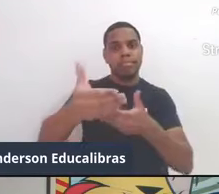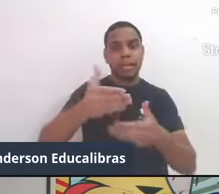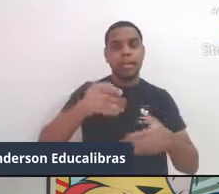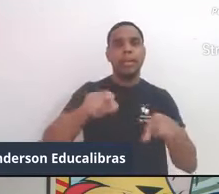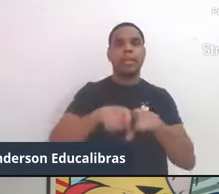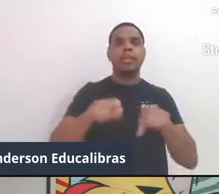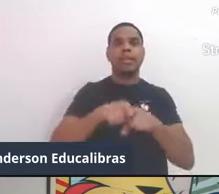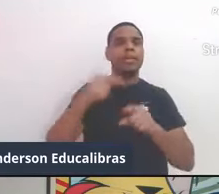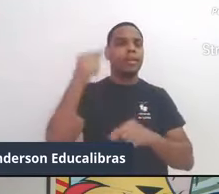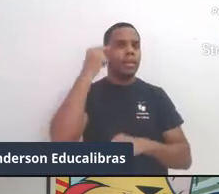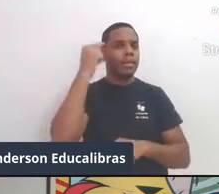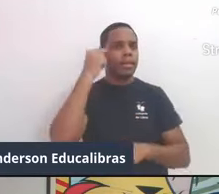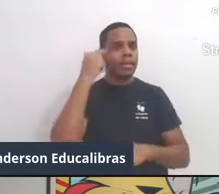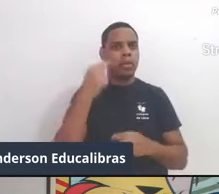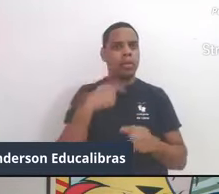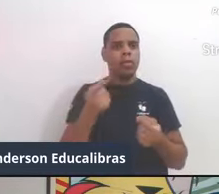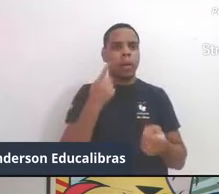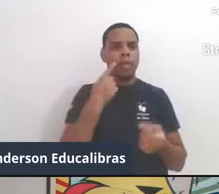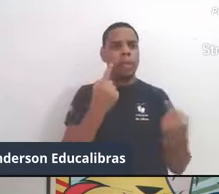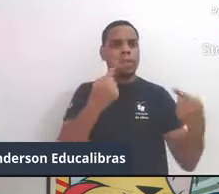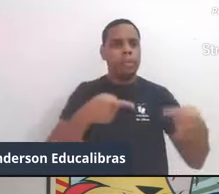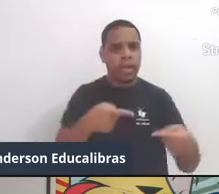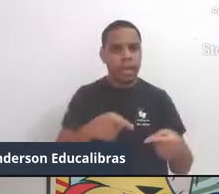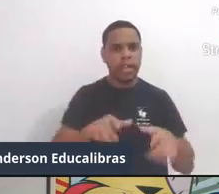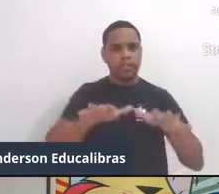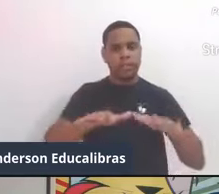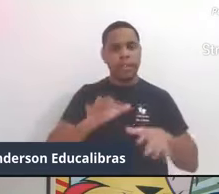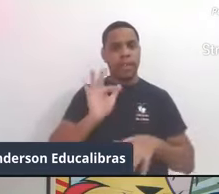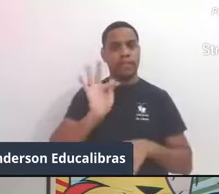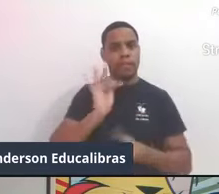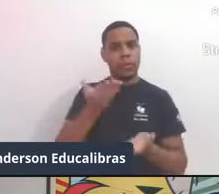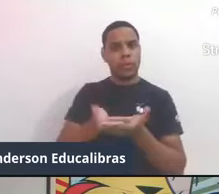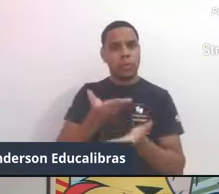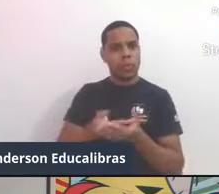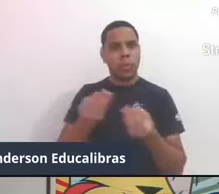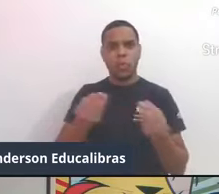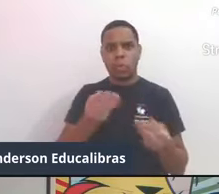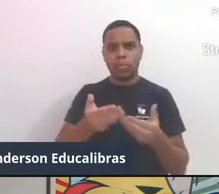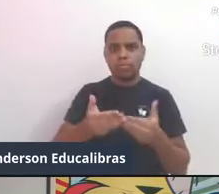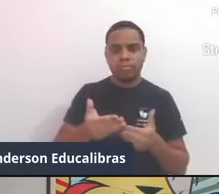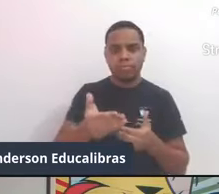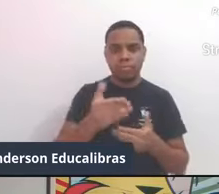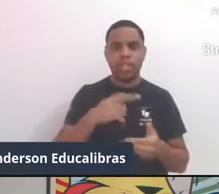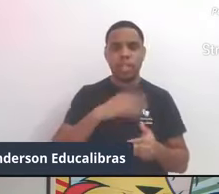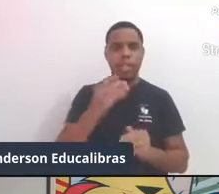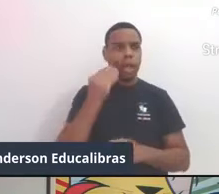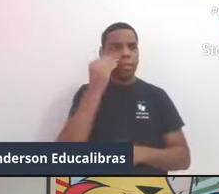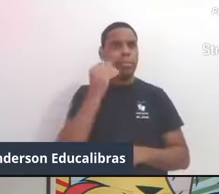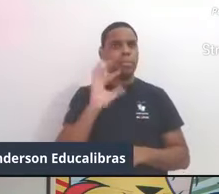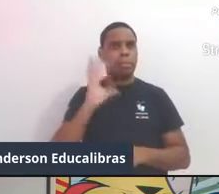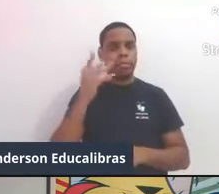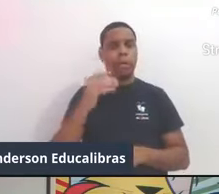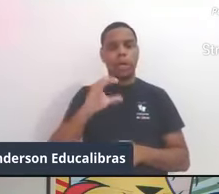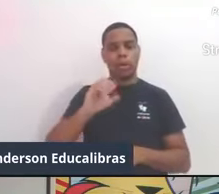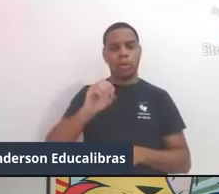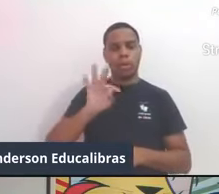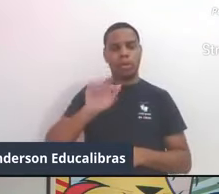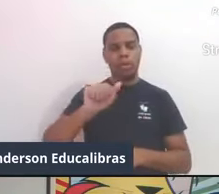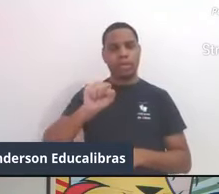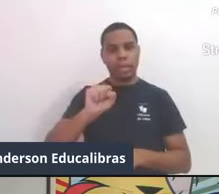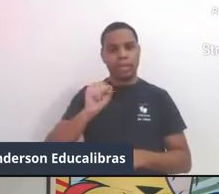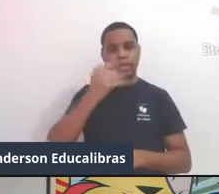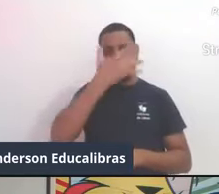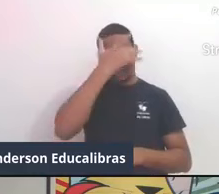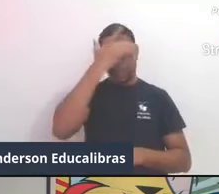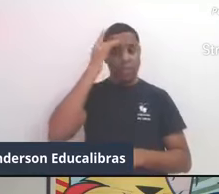pouco quais são os desafios de permanência nas universidades. A gente teve várias experiências com cotas na questão racial, como é que a gente traz